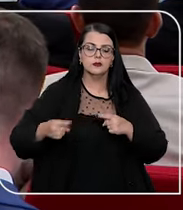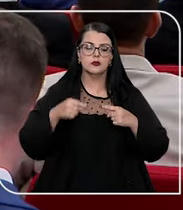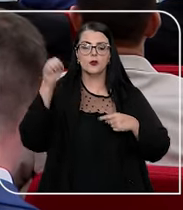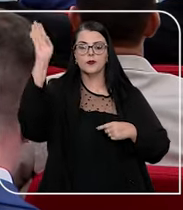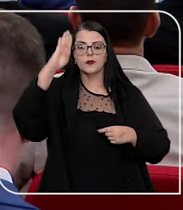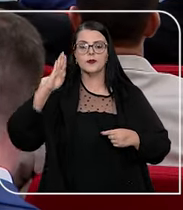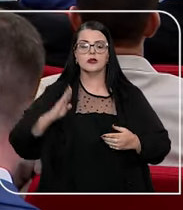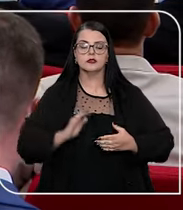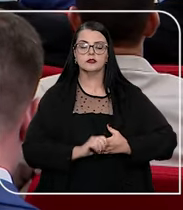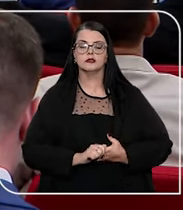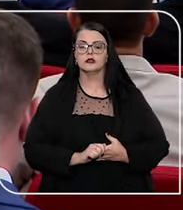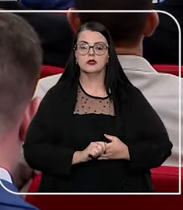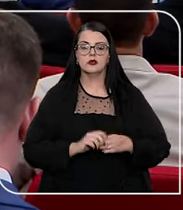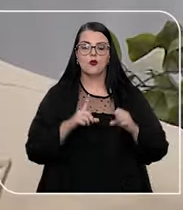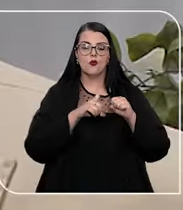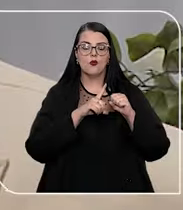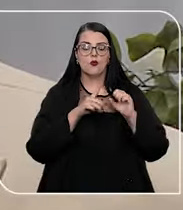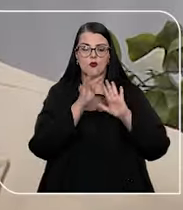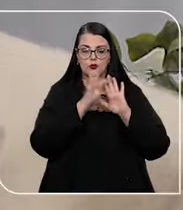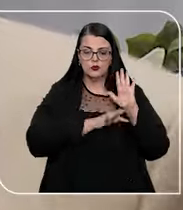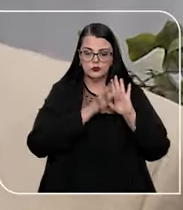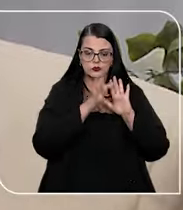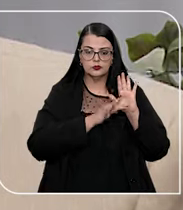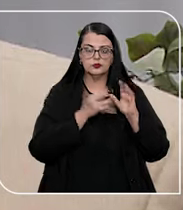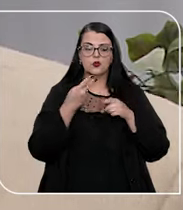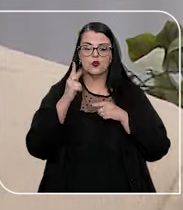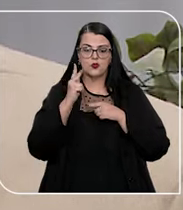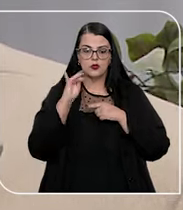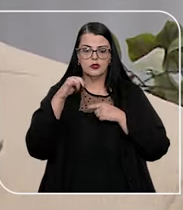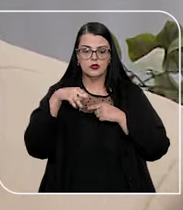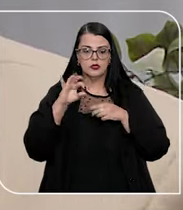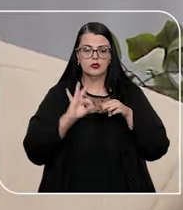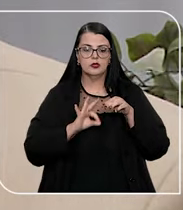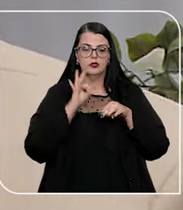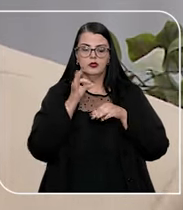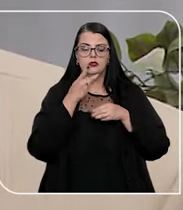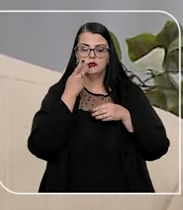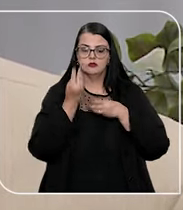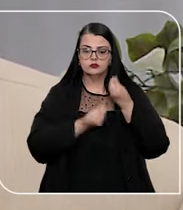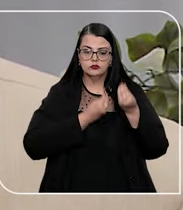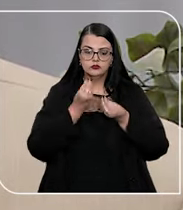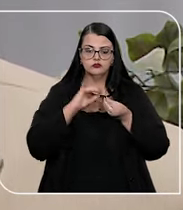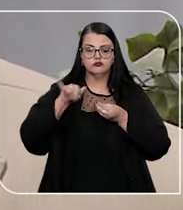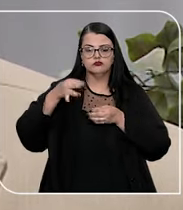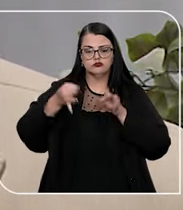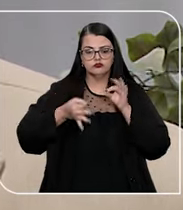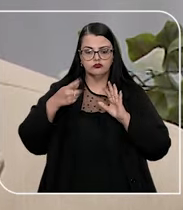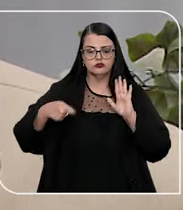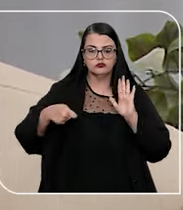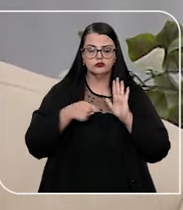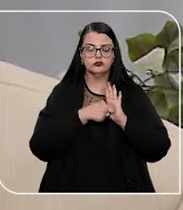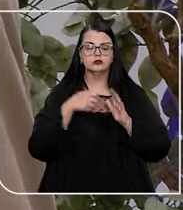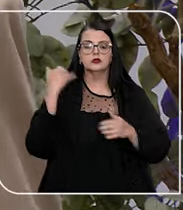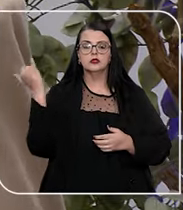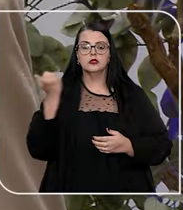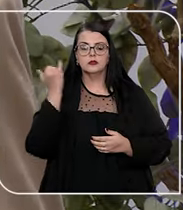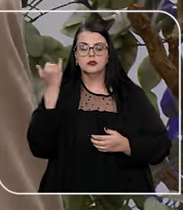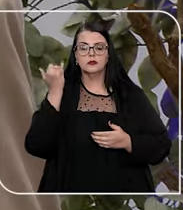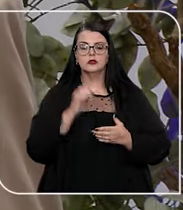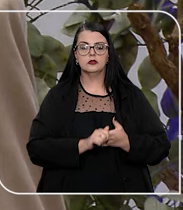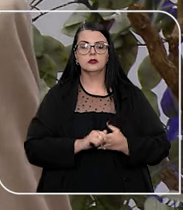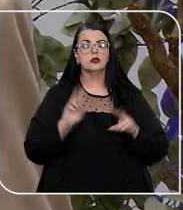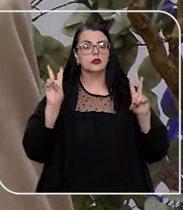debate jurídico no Brasil o artigo do ministro Sérgio cuina abordou a competência jurisdicional a